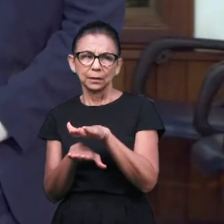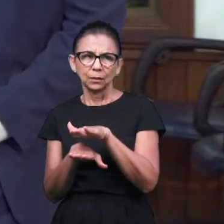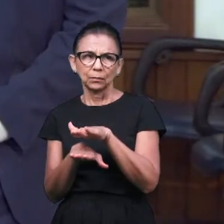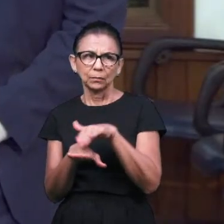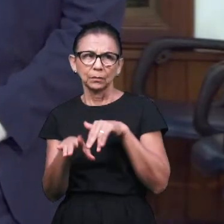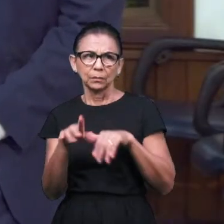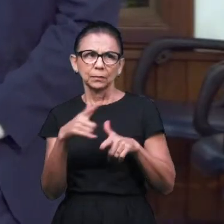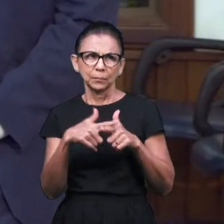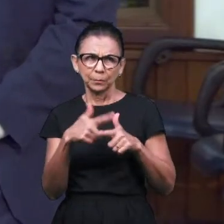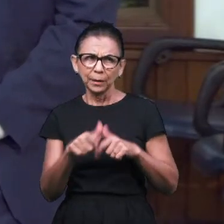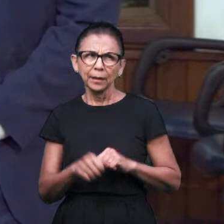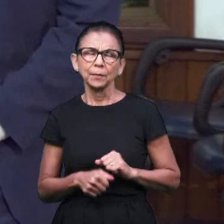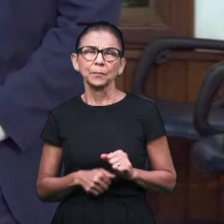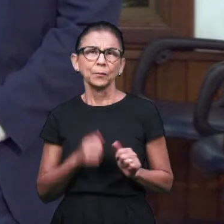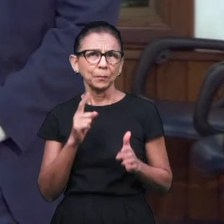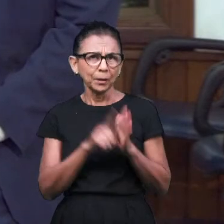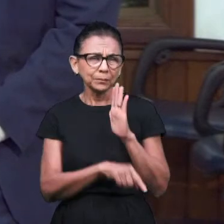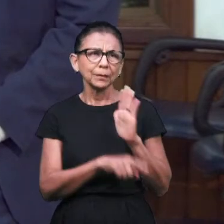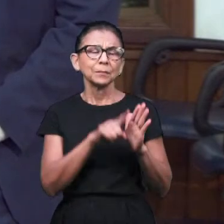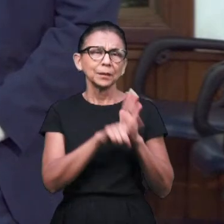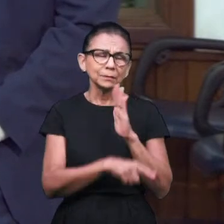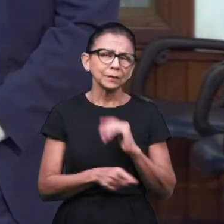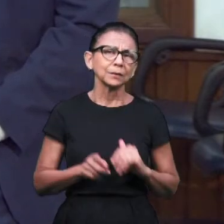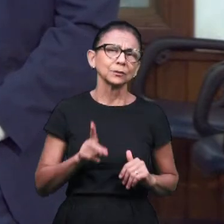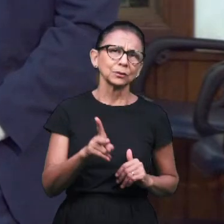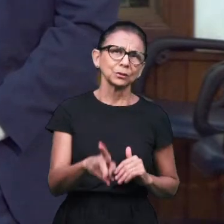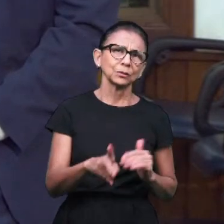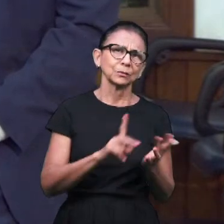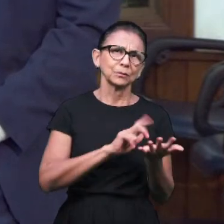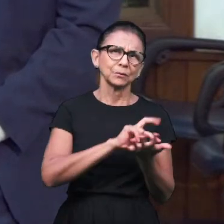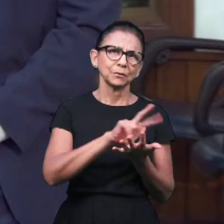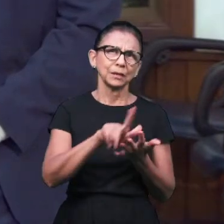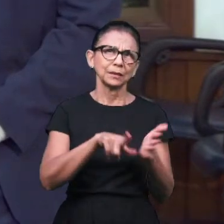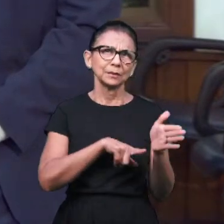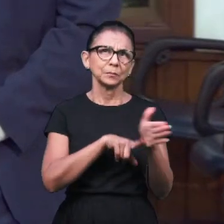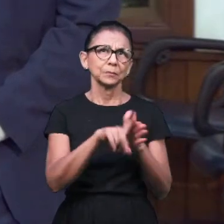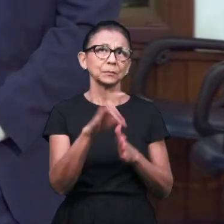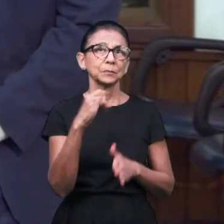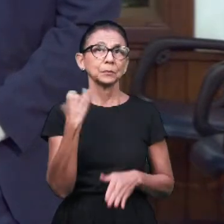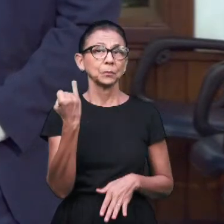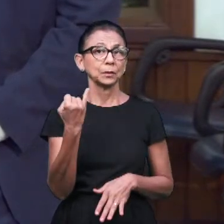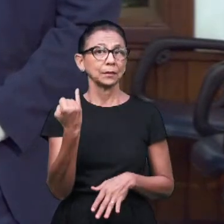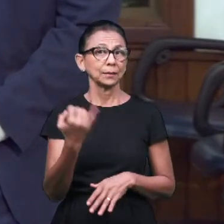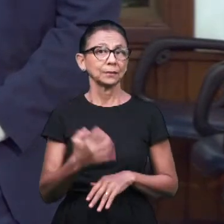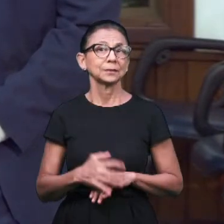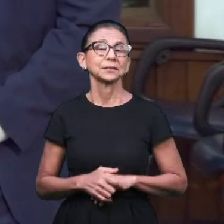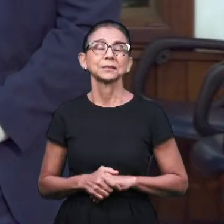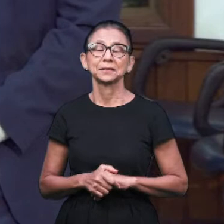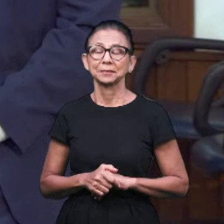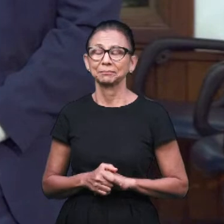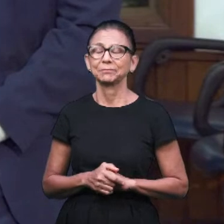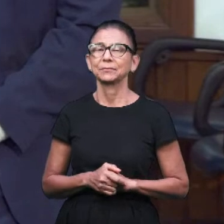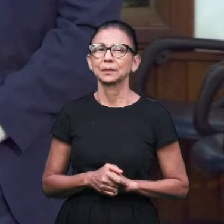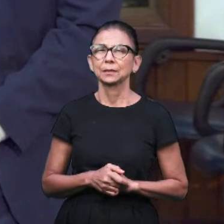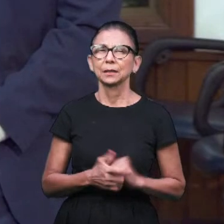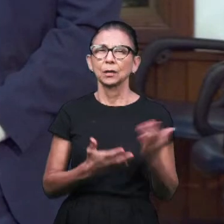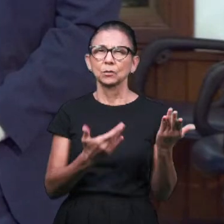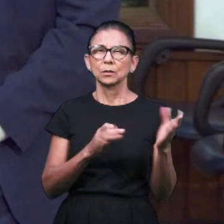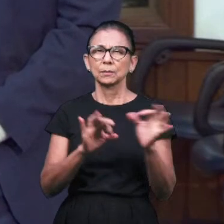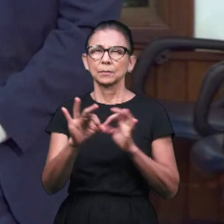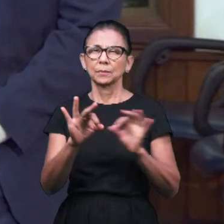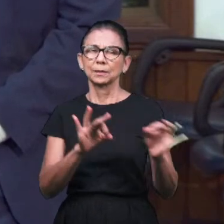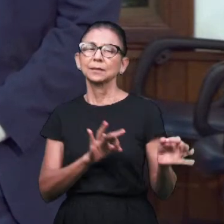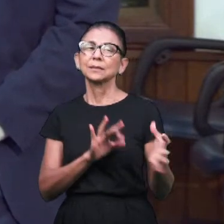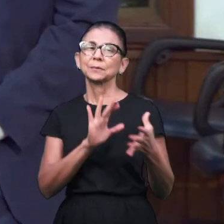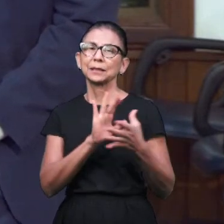vou perguntando. Então, são várias perguntas que é importante o jovem, quando vai casar, está noivo, está